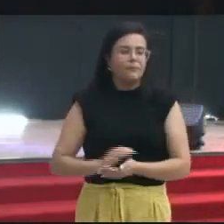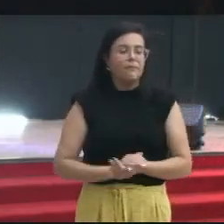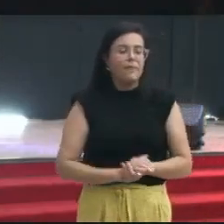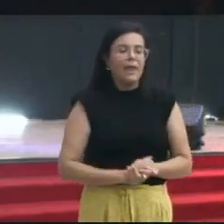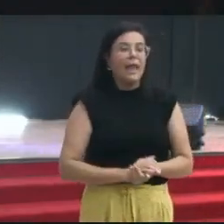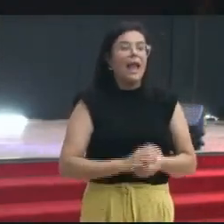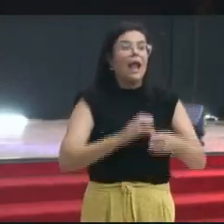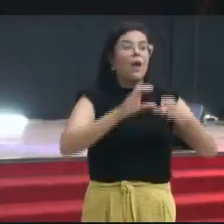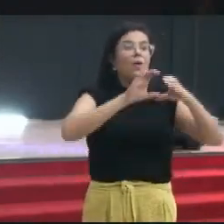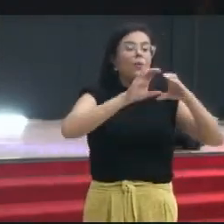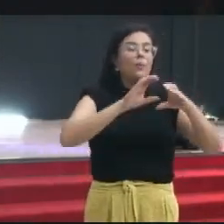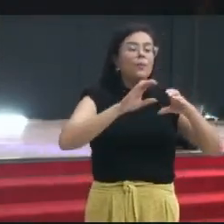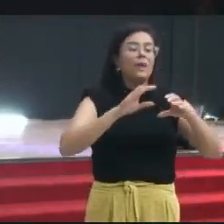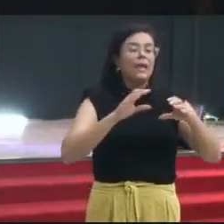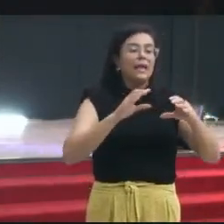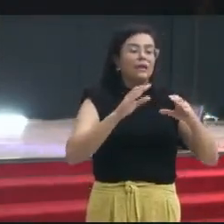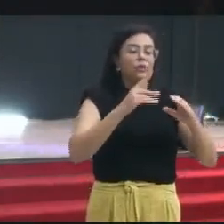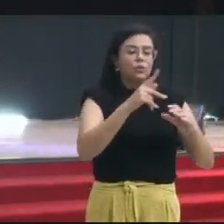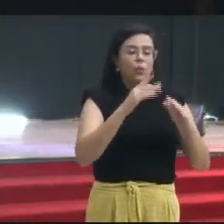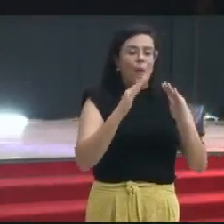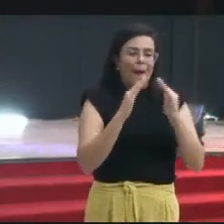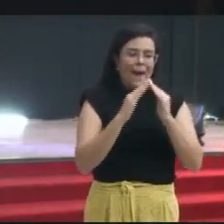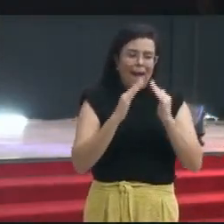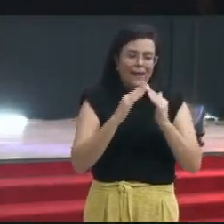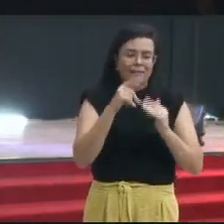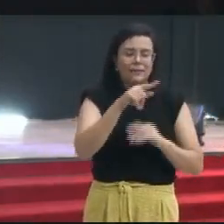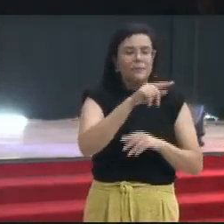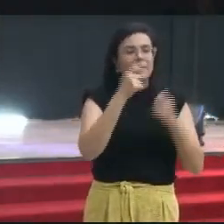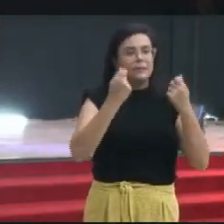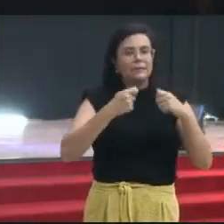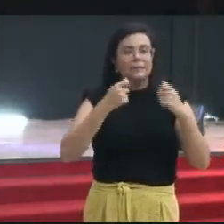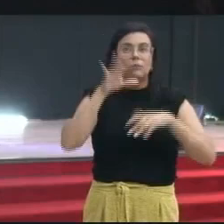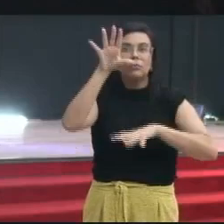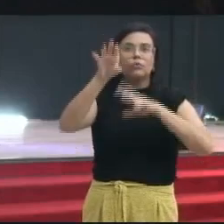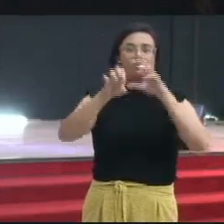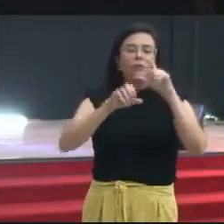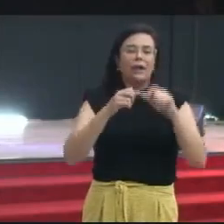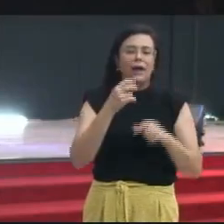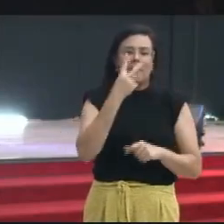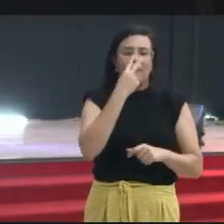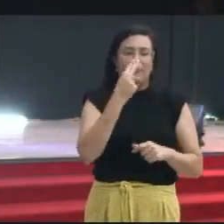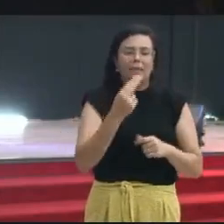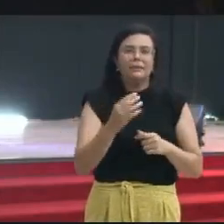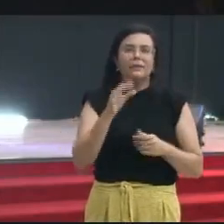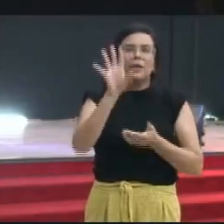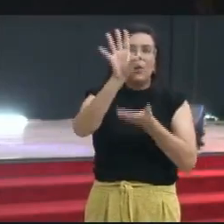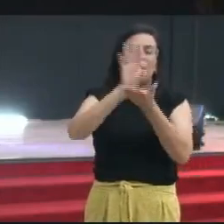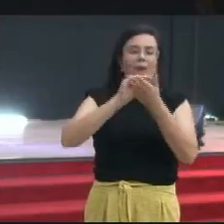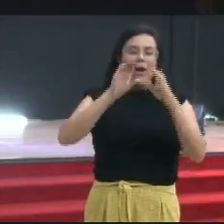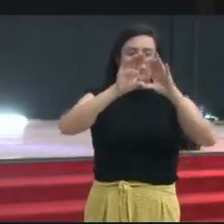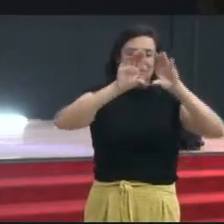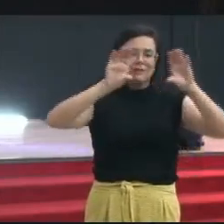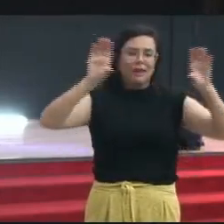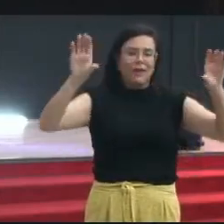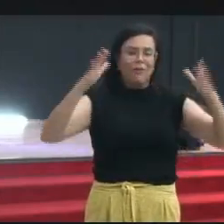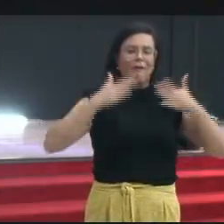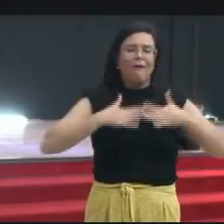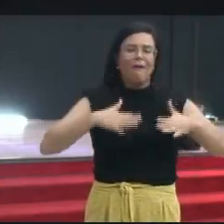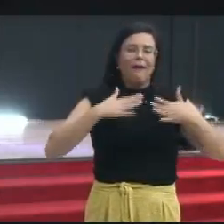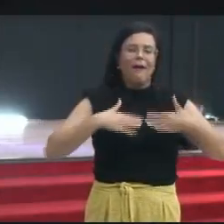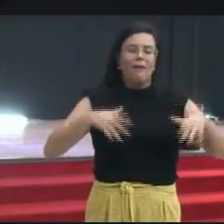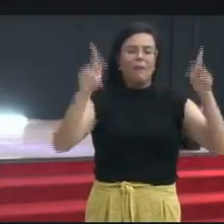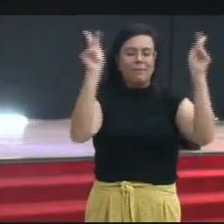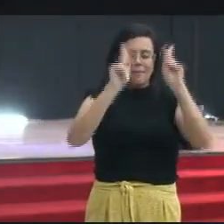Mas tem uns lugares aí, irmão, tem casa de crente que tem confusão, grito, briga,